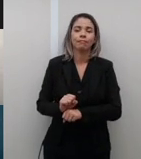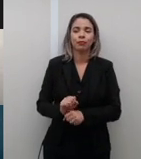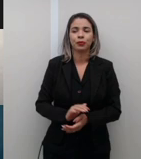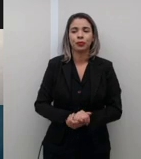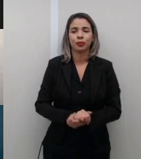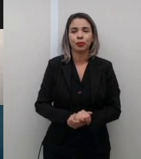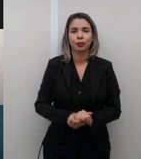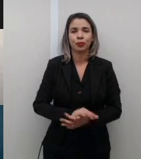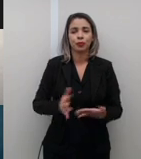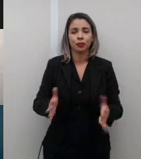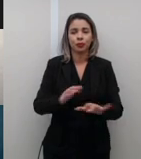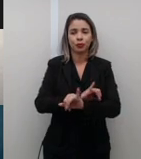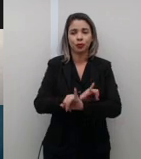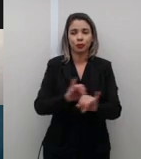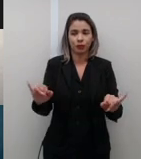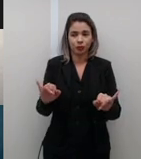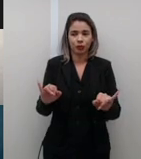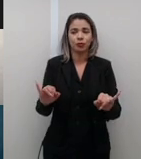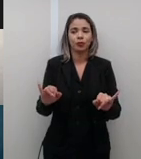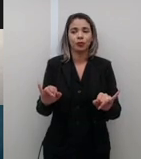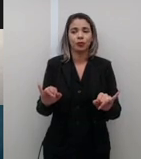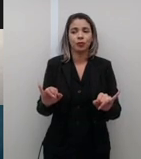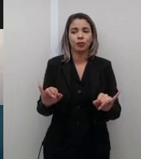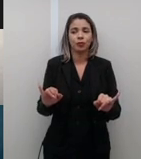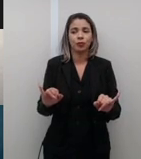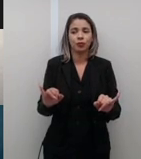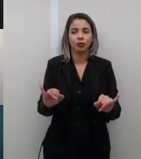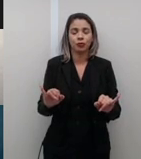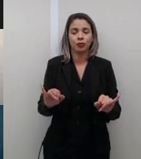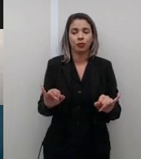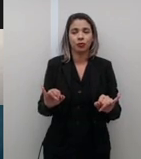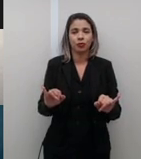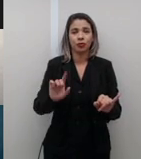Então, aqui, após o voto